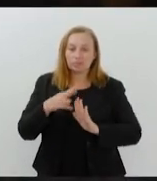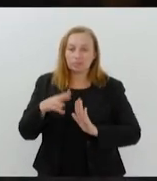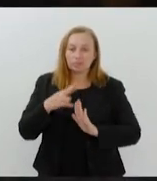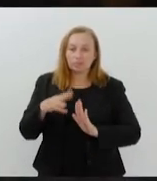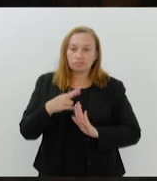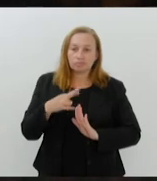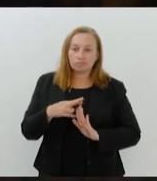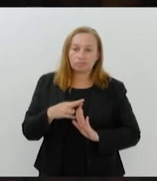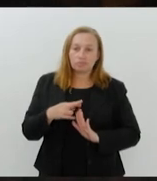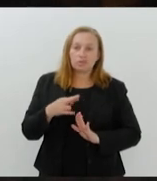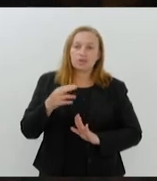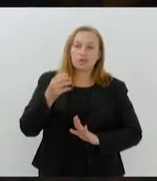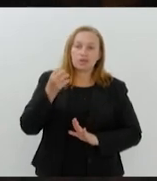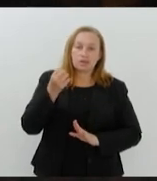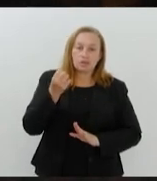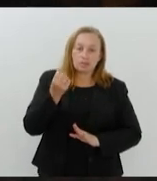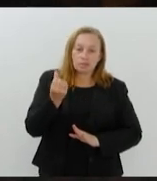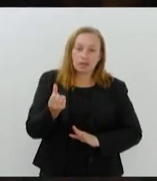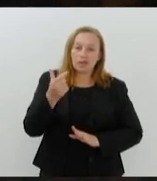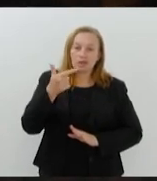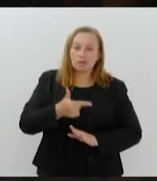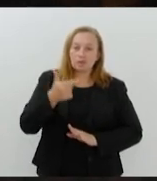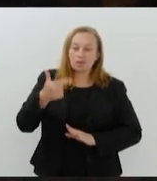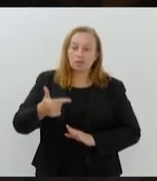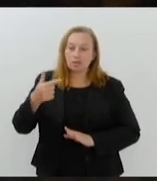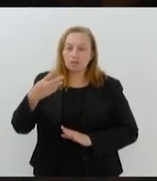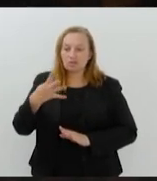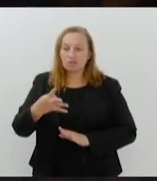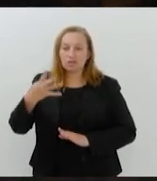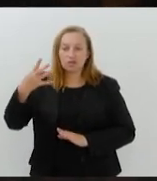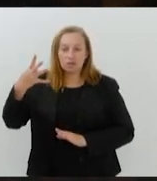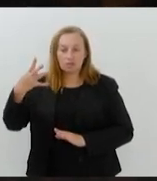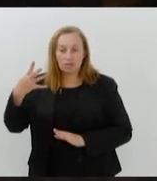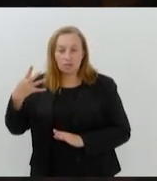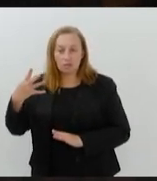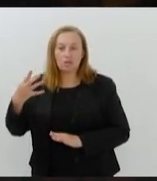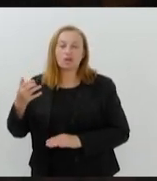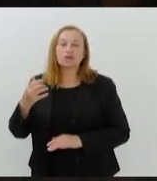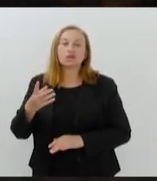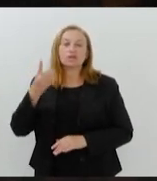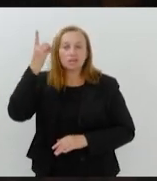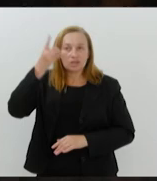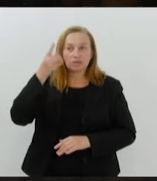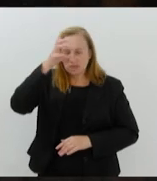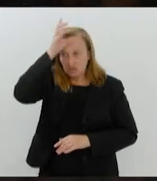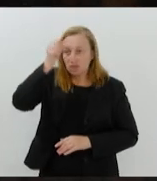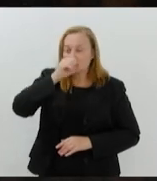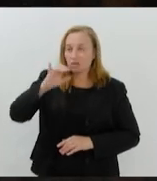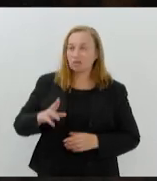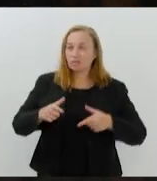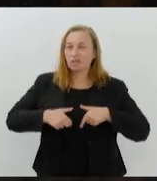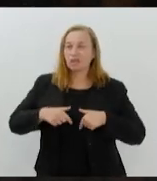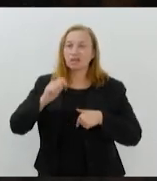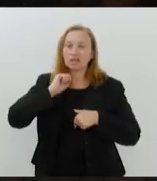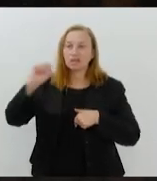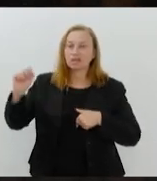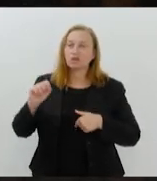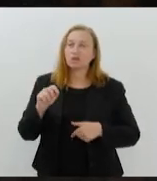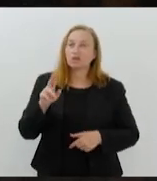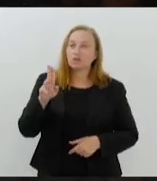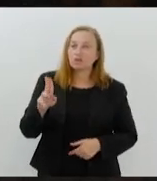número 622 de 24, de autoria da deputada Tia Ju, que concede a medalha Tiradentes, respectivo diploma ao senhor